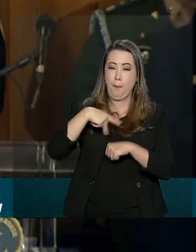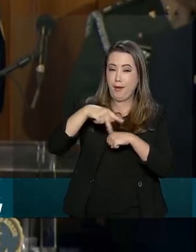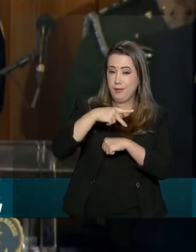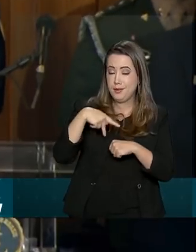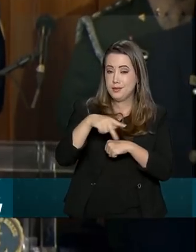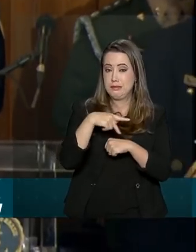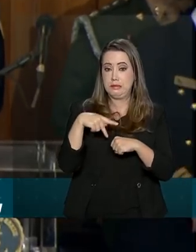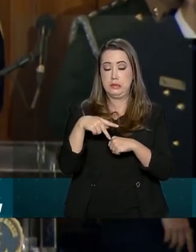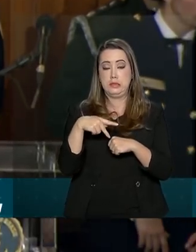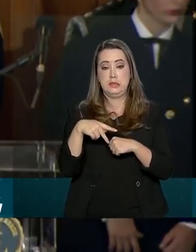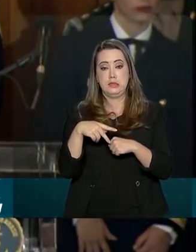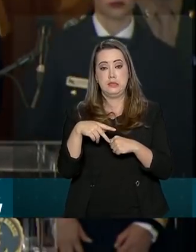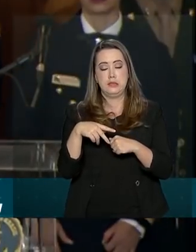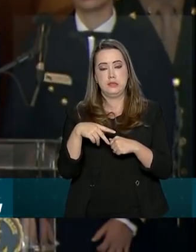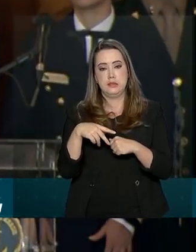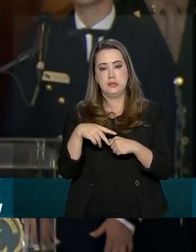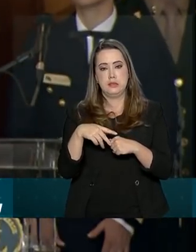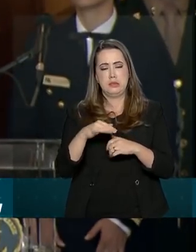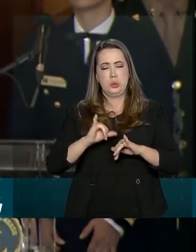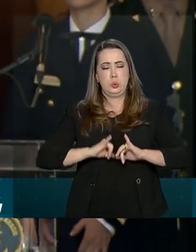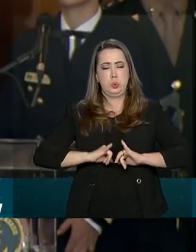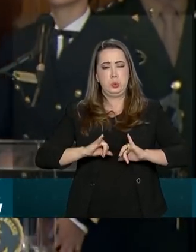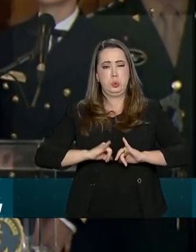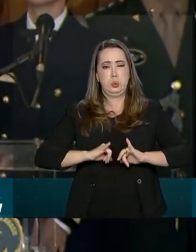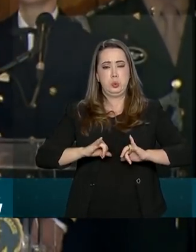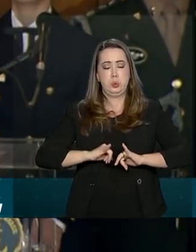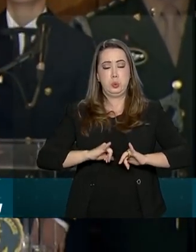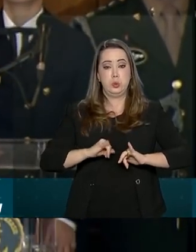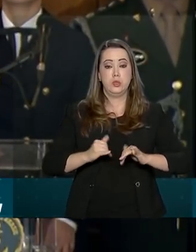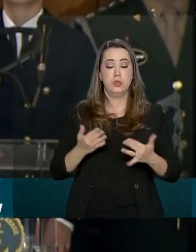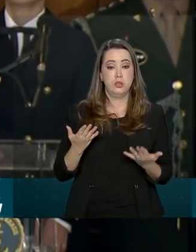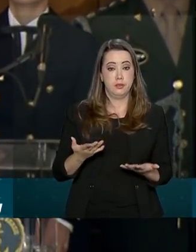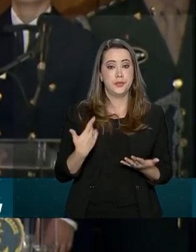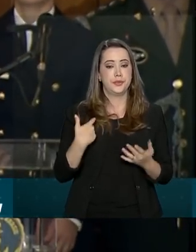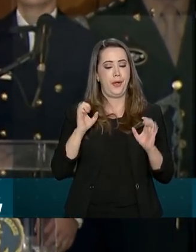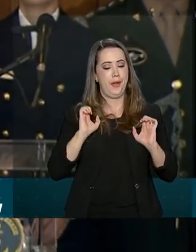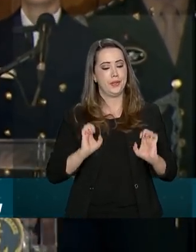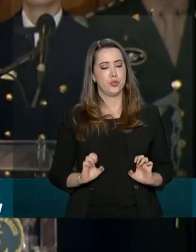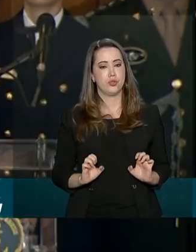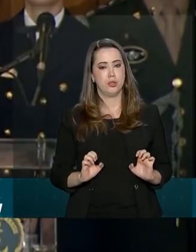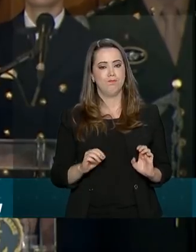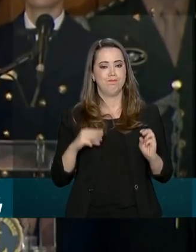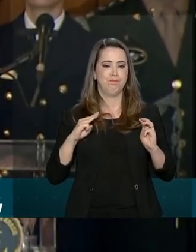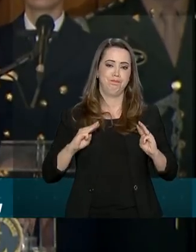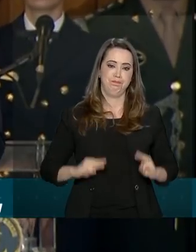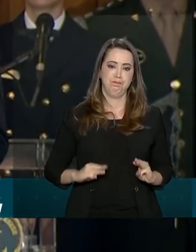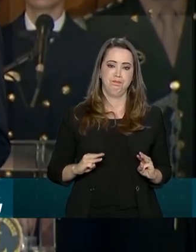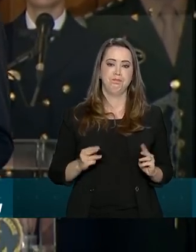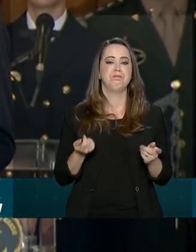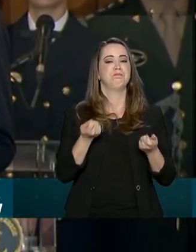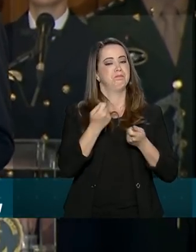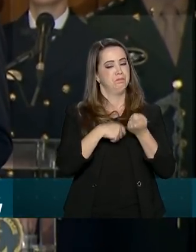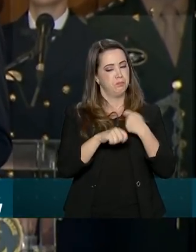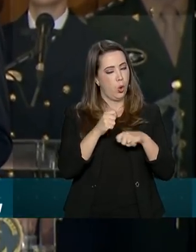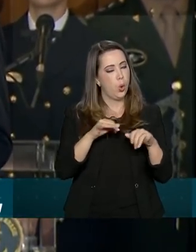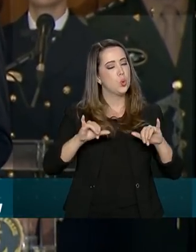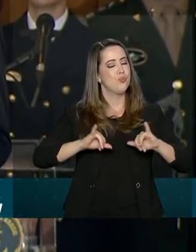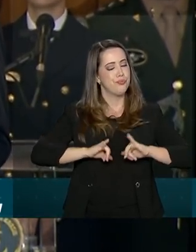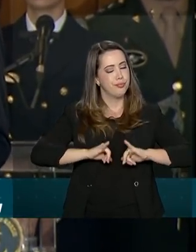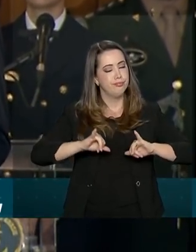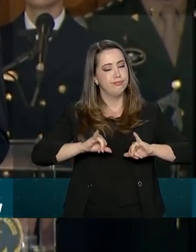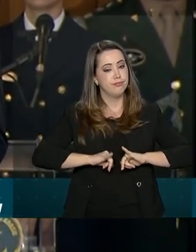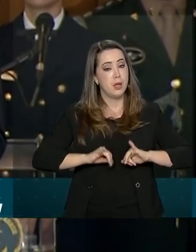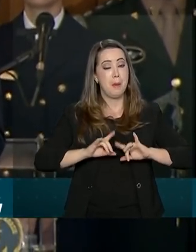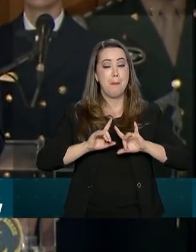bastante sofrida na questão ética, moral e econômica. Mas, com um time como esse, que